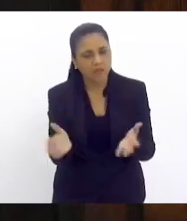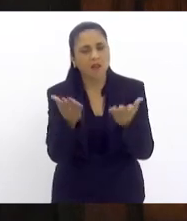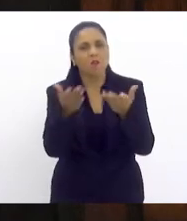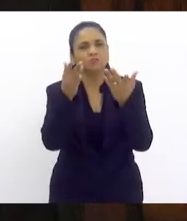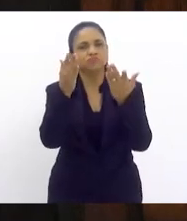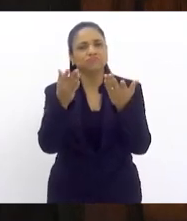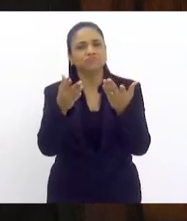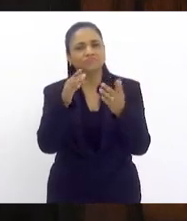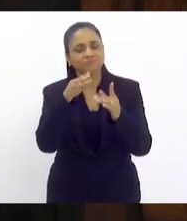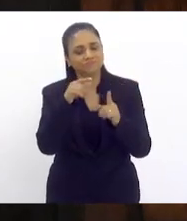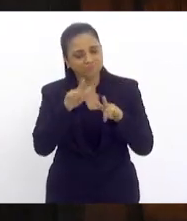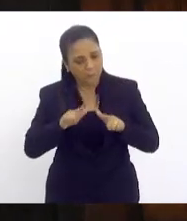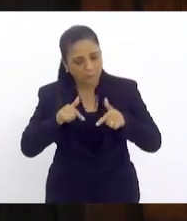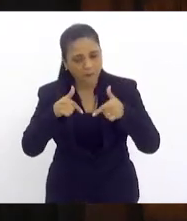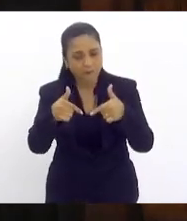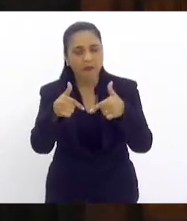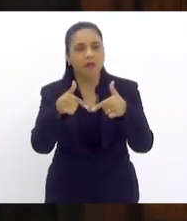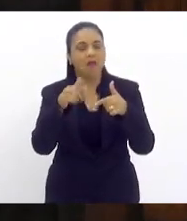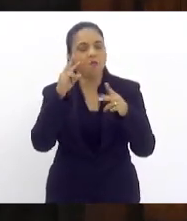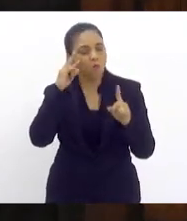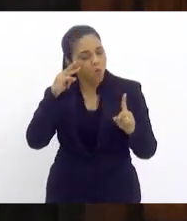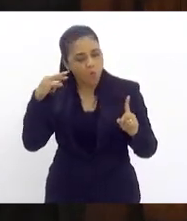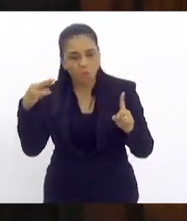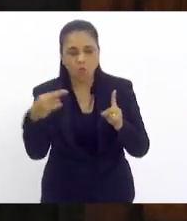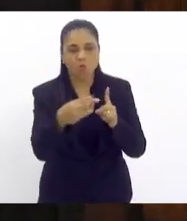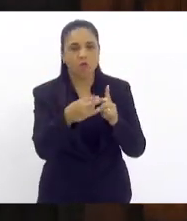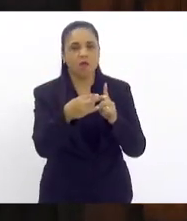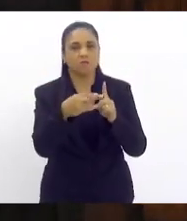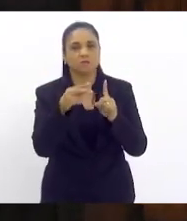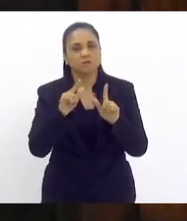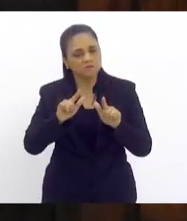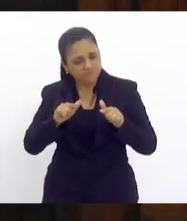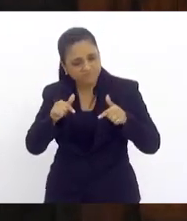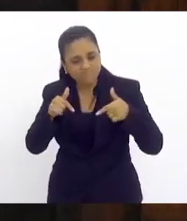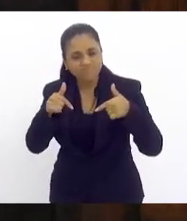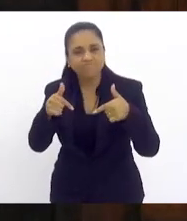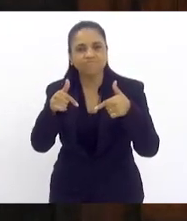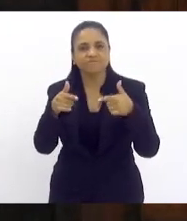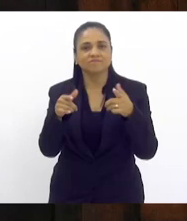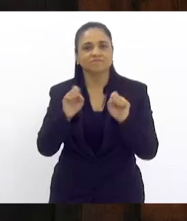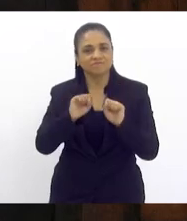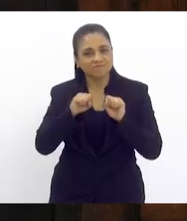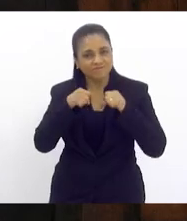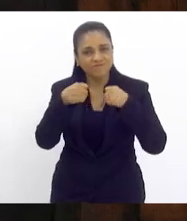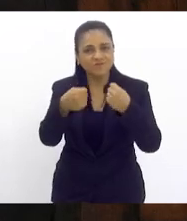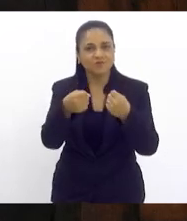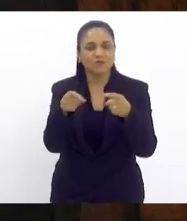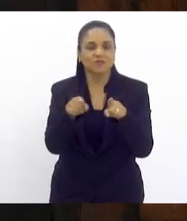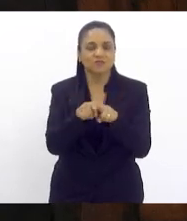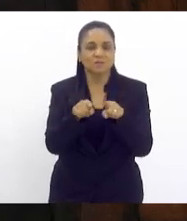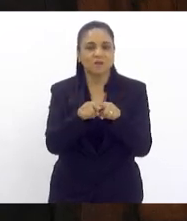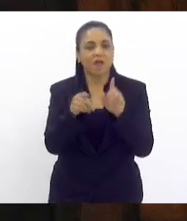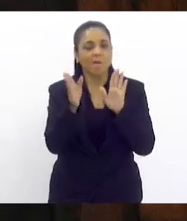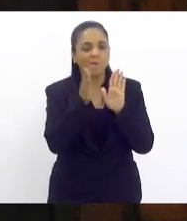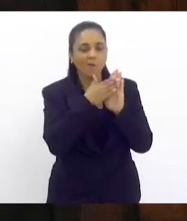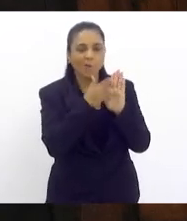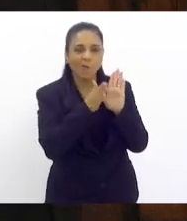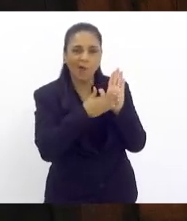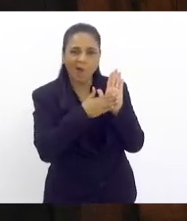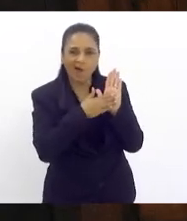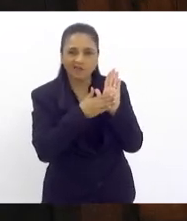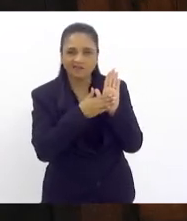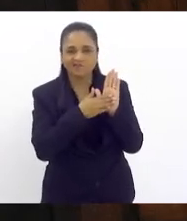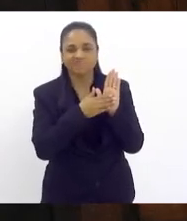o olhar também da Defensoria para esses projetos. E a iniciativa e a proposta de Vossa